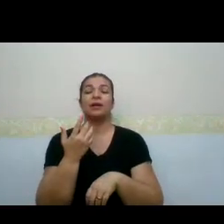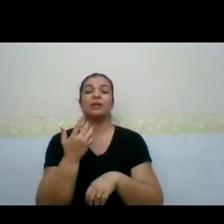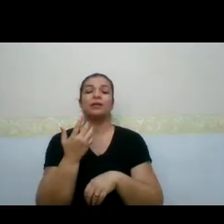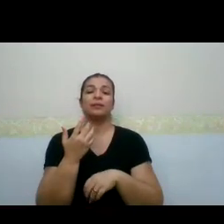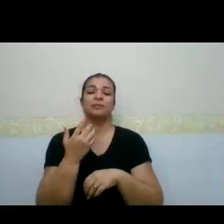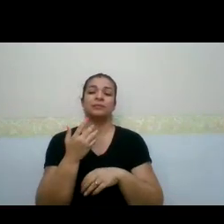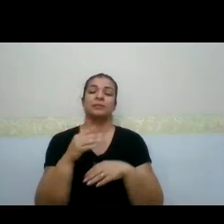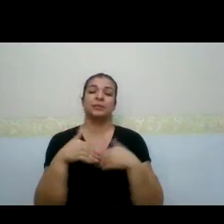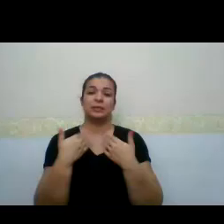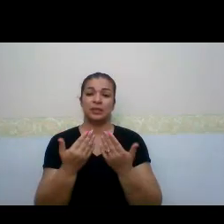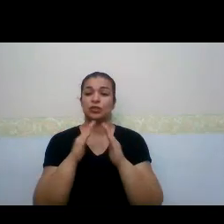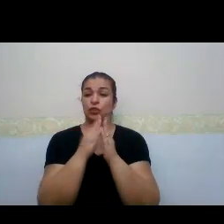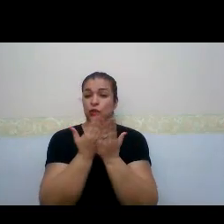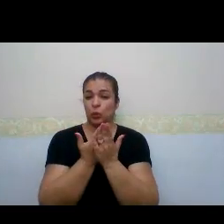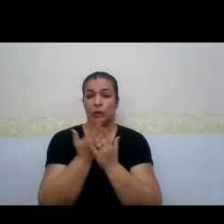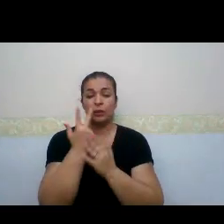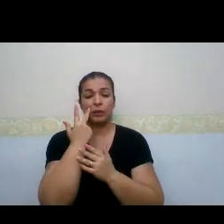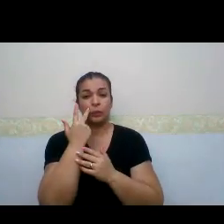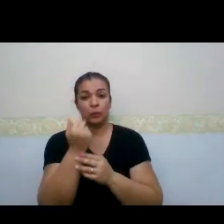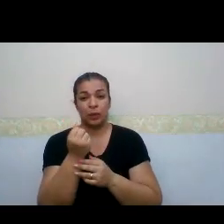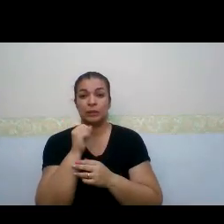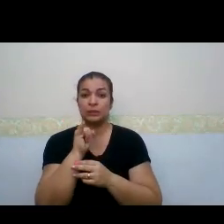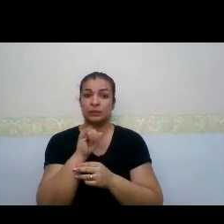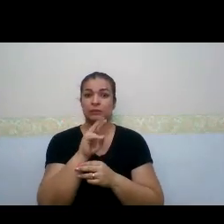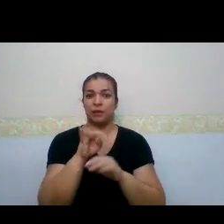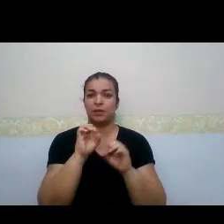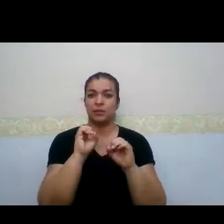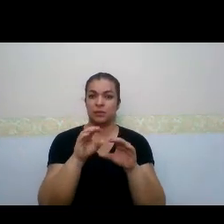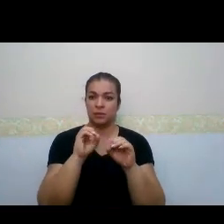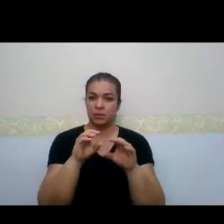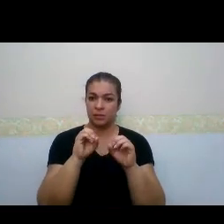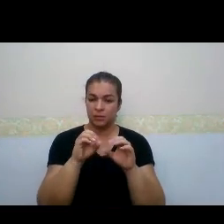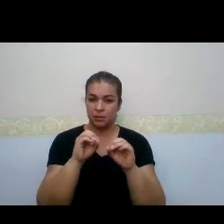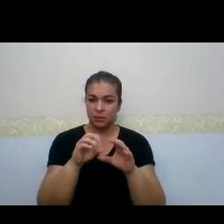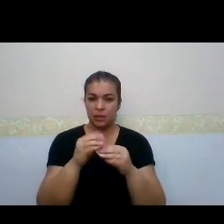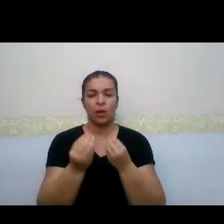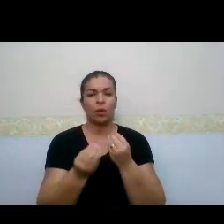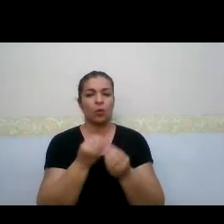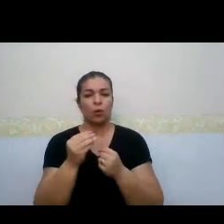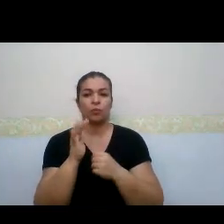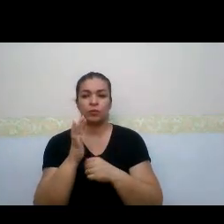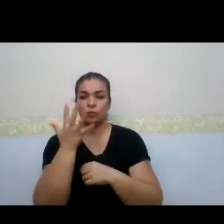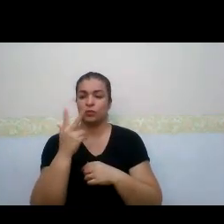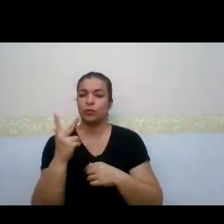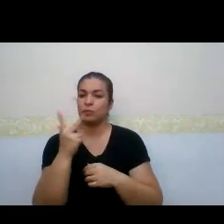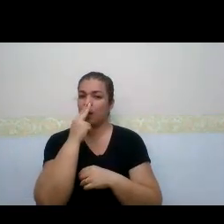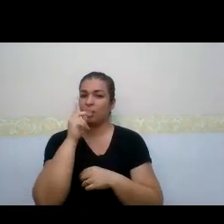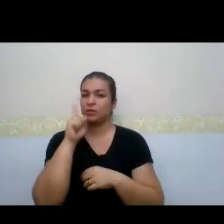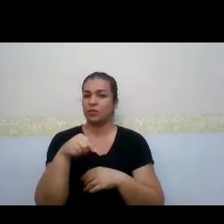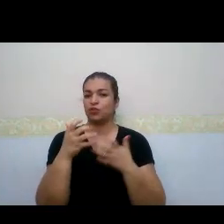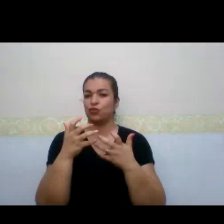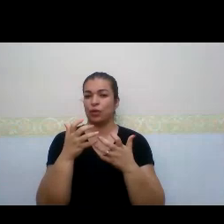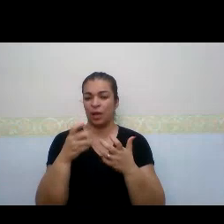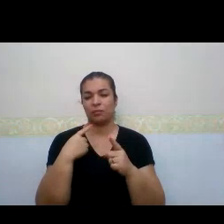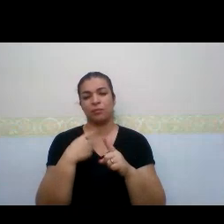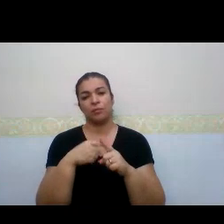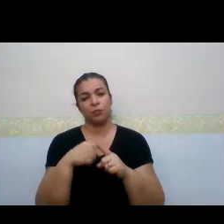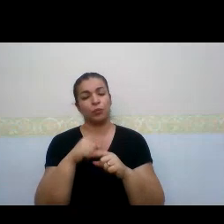a escola regular, quando vai ensinar essas situações, se torna chata, porque pega um